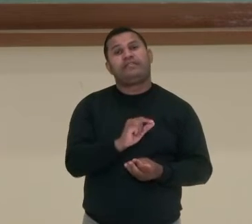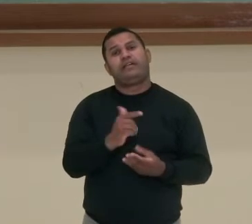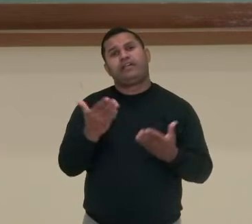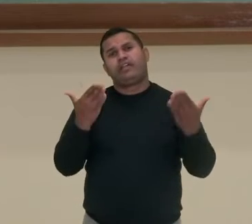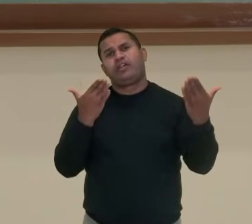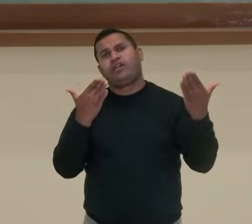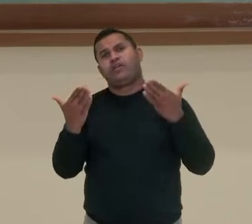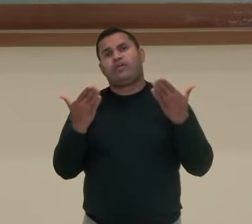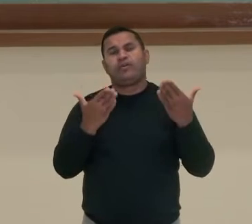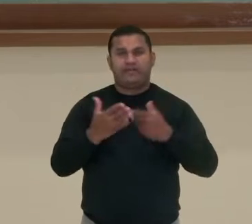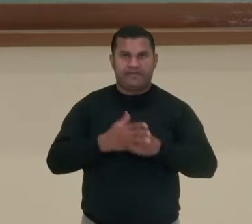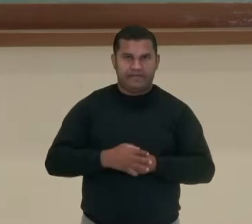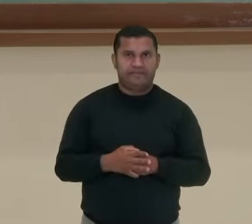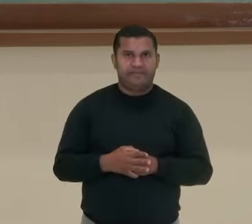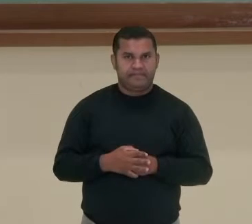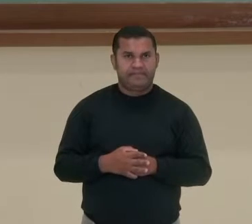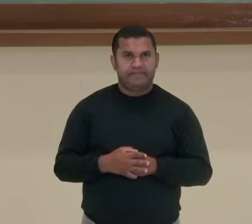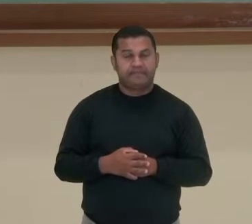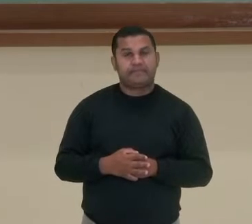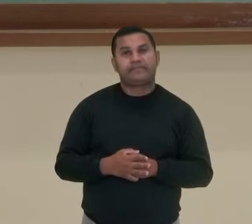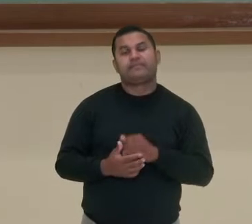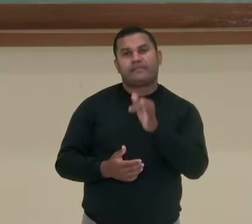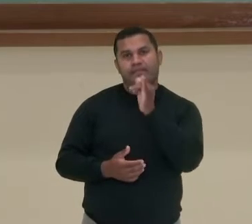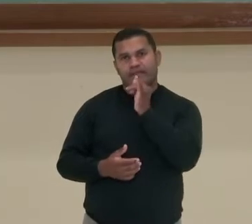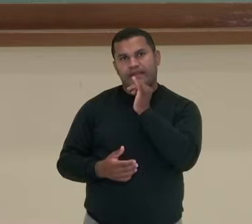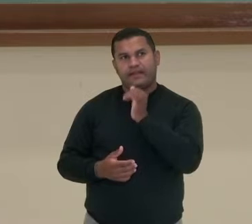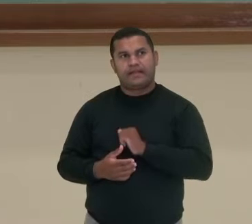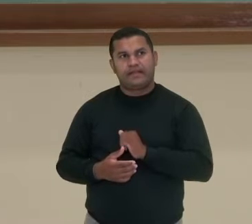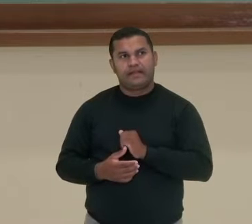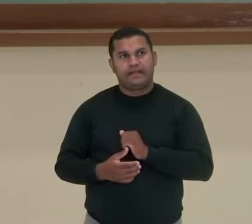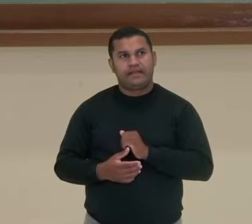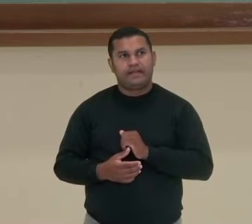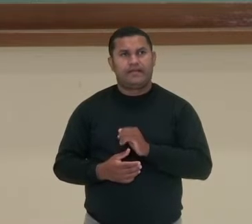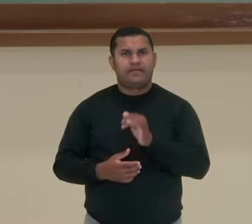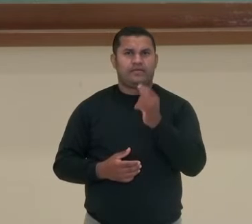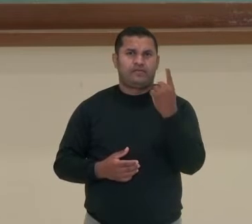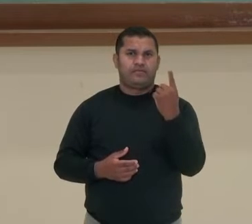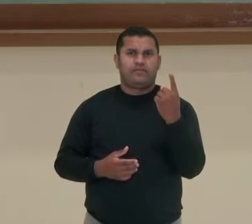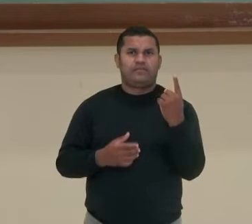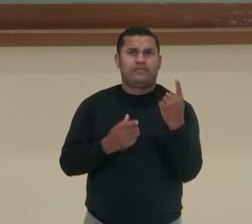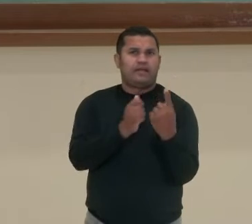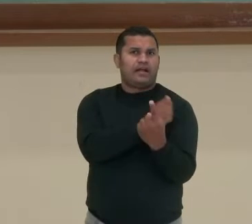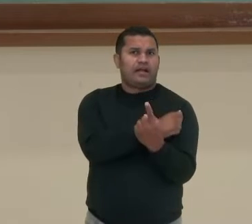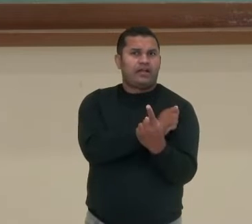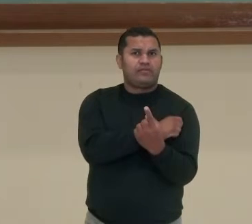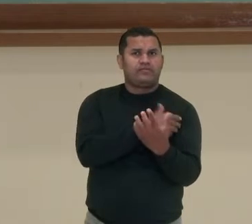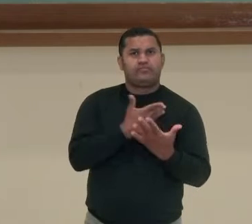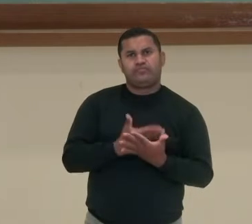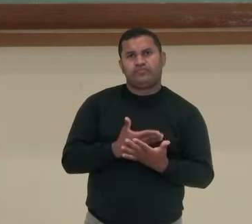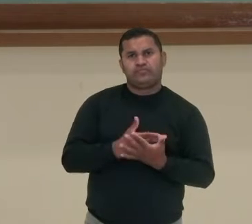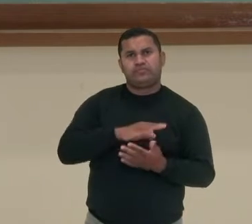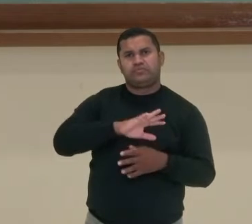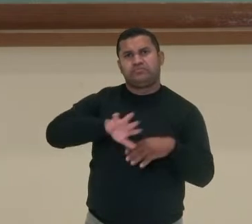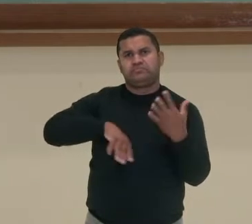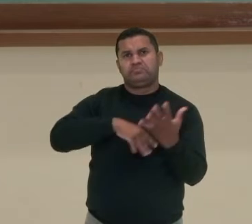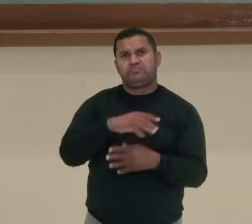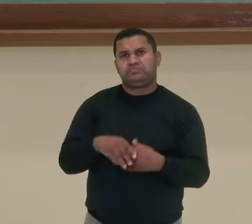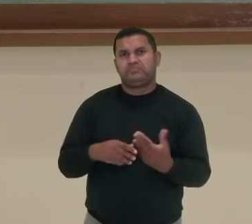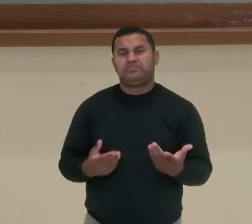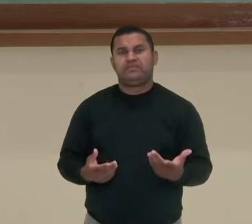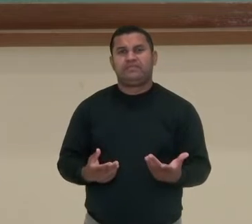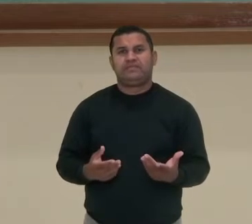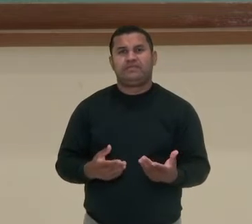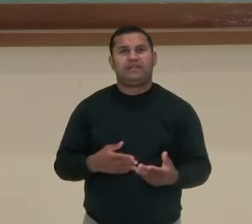comparativo. Como seria um aluno que vai fazer um estudo tudo de uma forma aleatória, a qualquer momento,